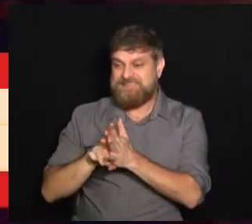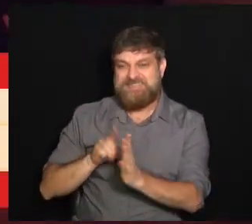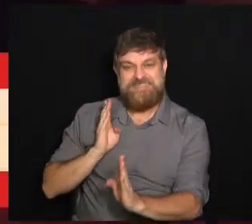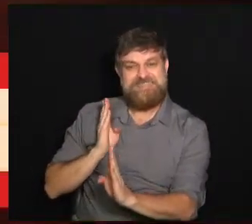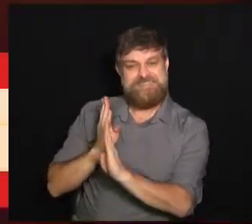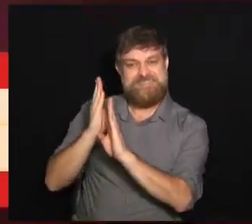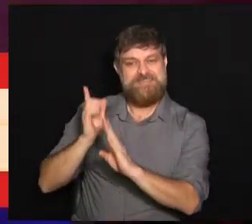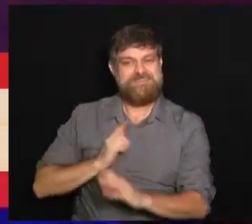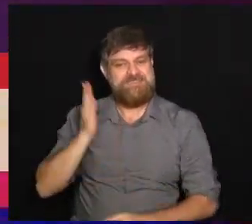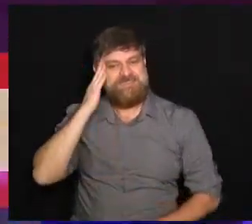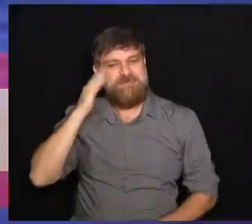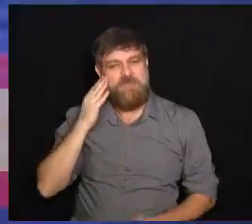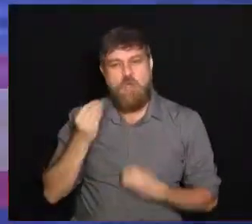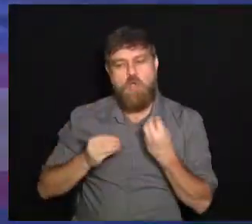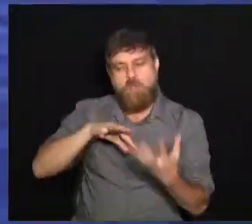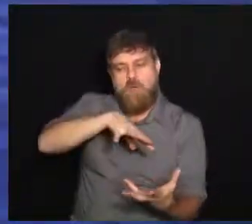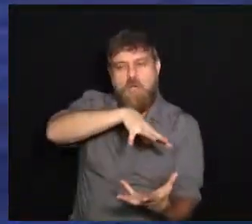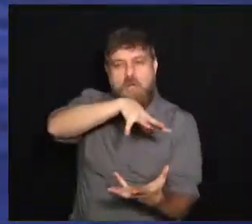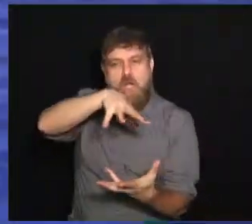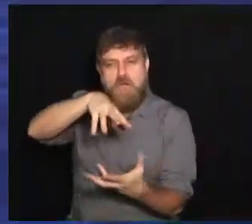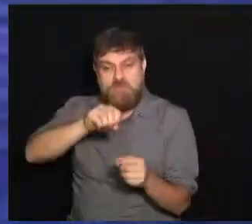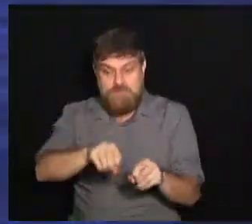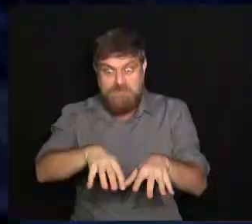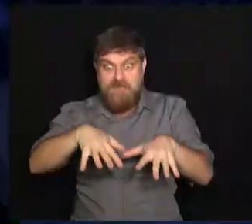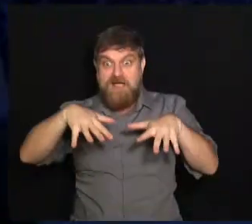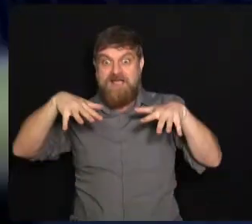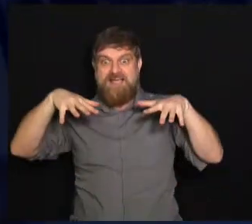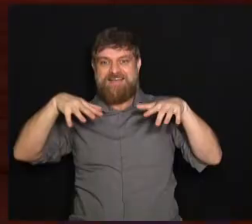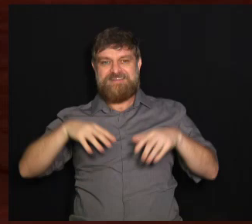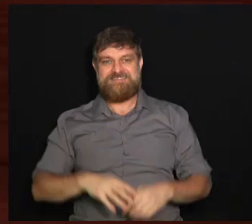redescobrir a magia do mundo ao seu redor.